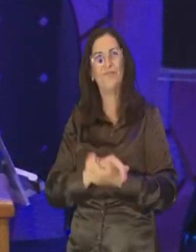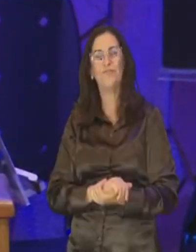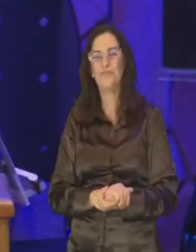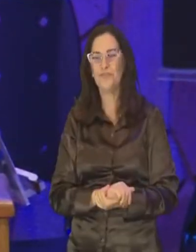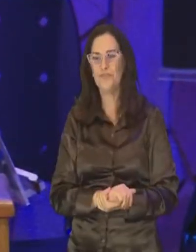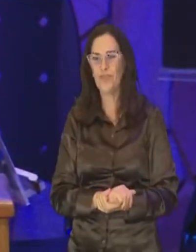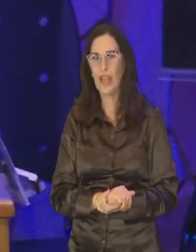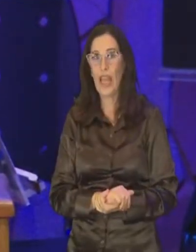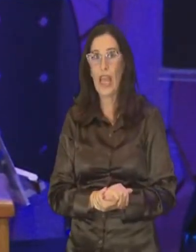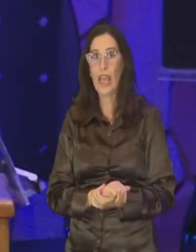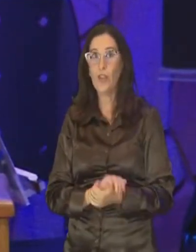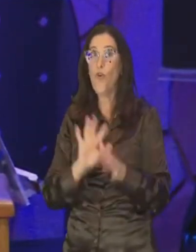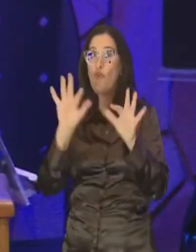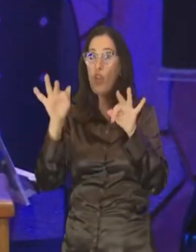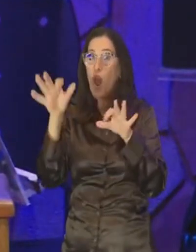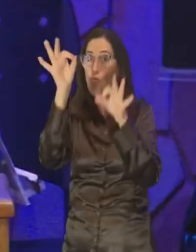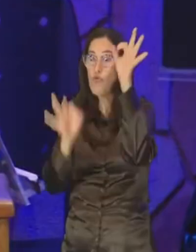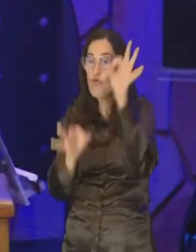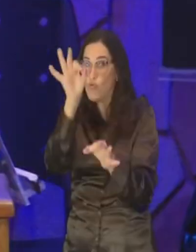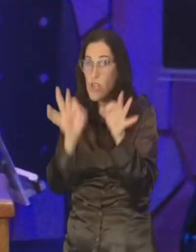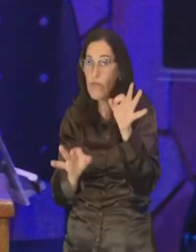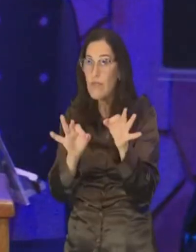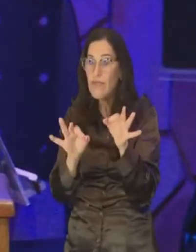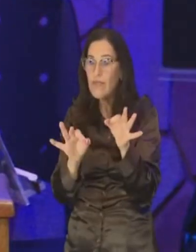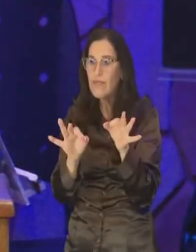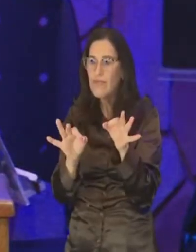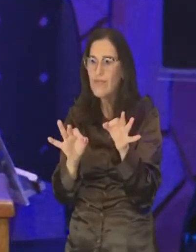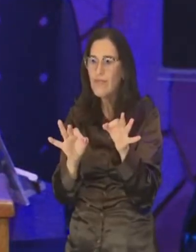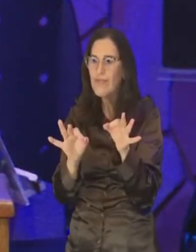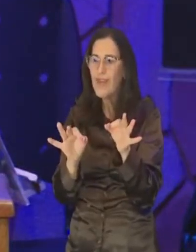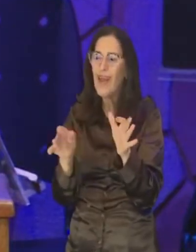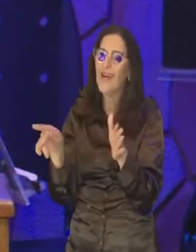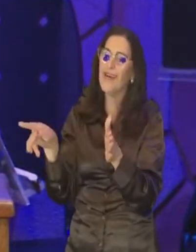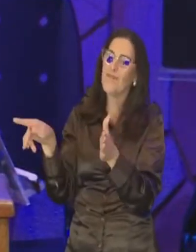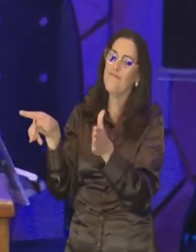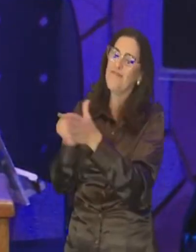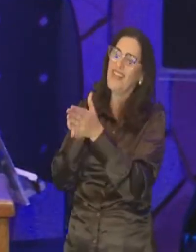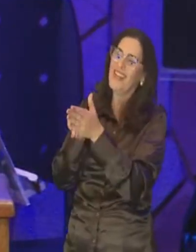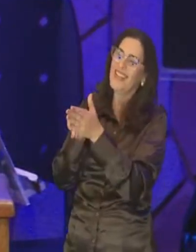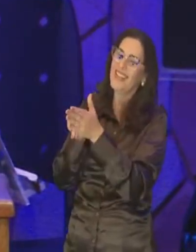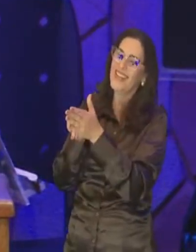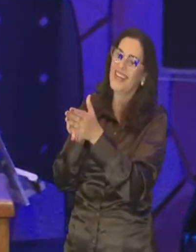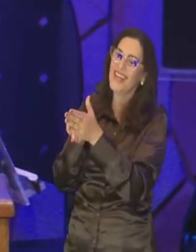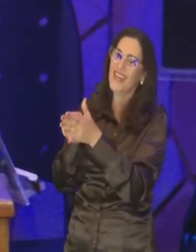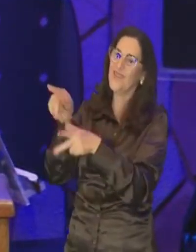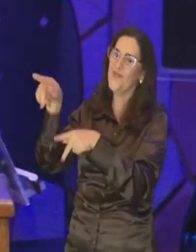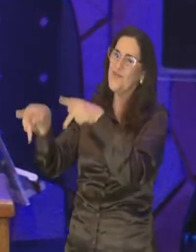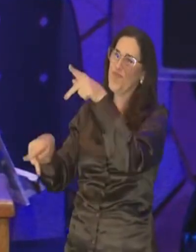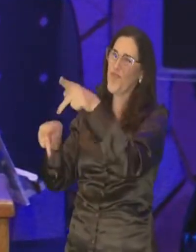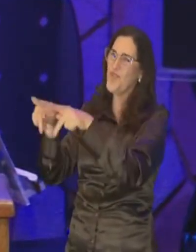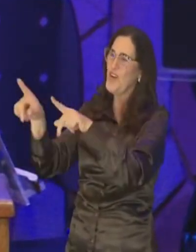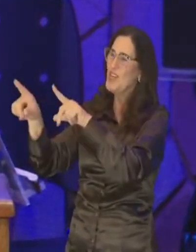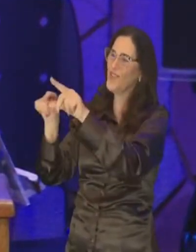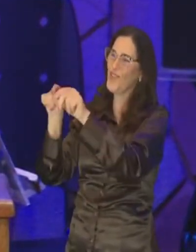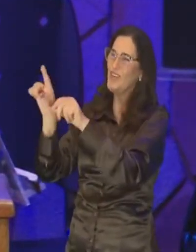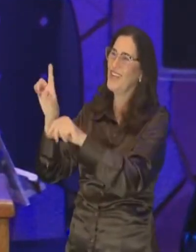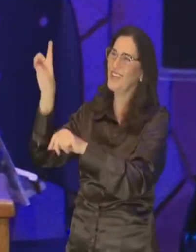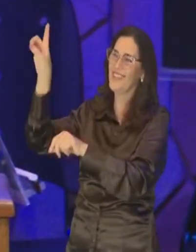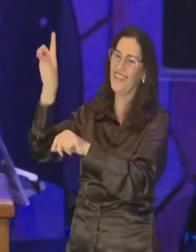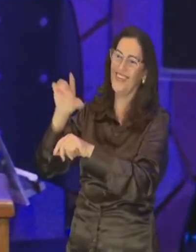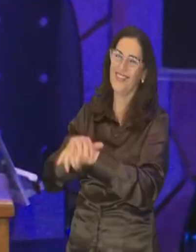E no juízo final, ser parte de todo o povo escolhido de